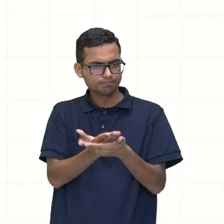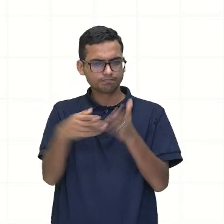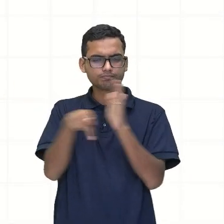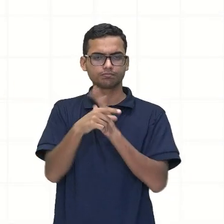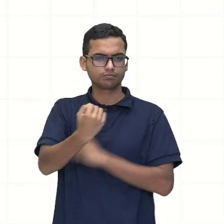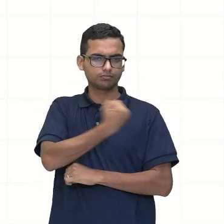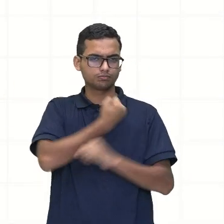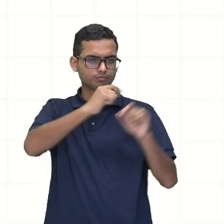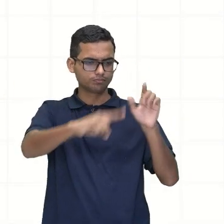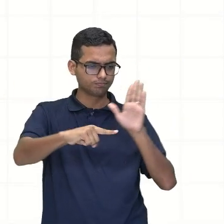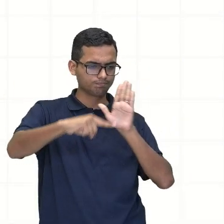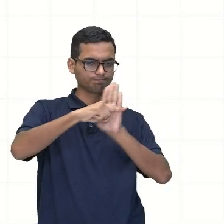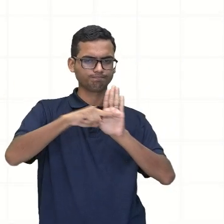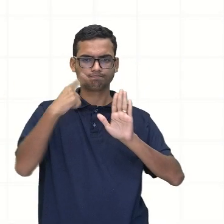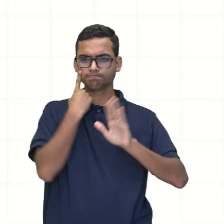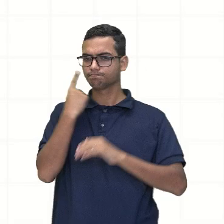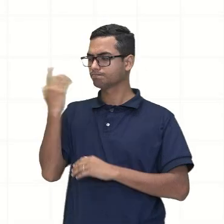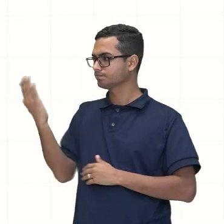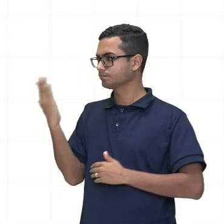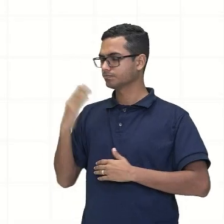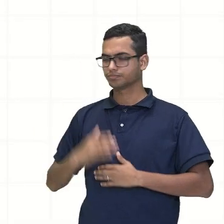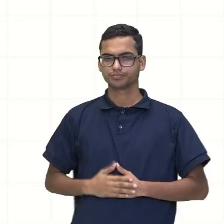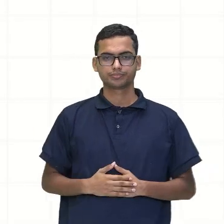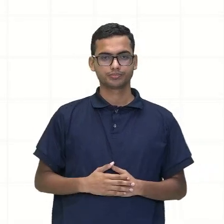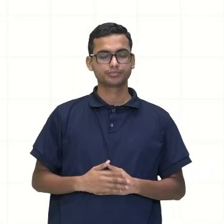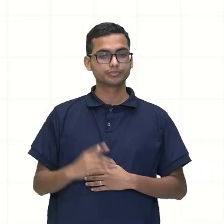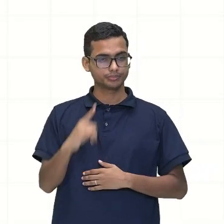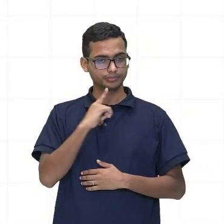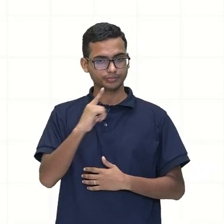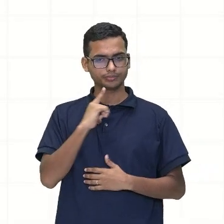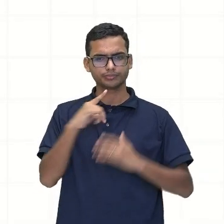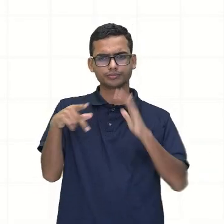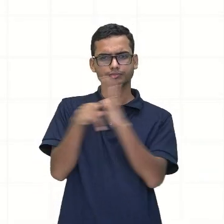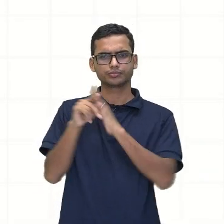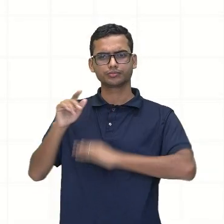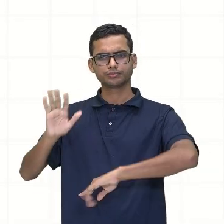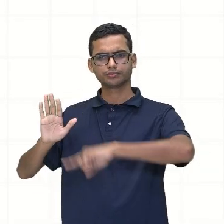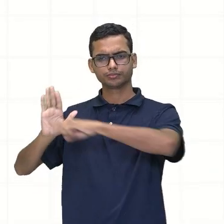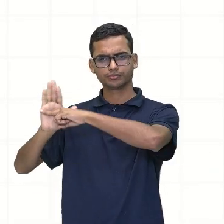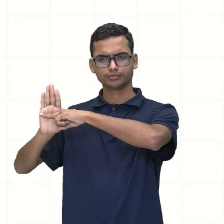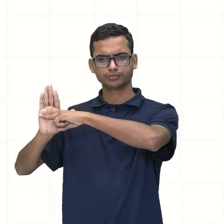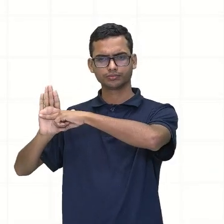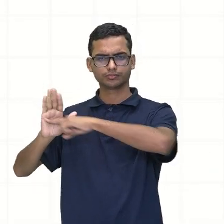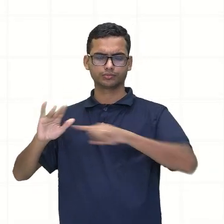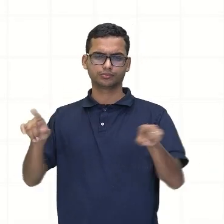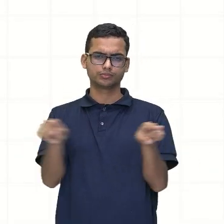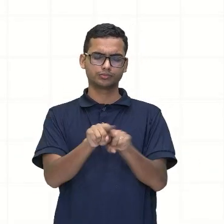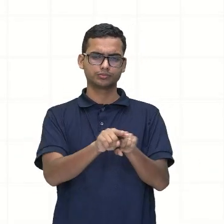negativos, né, é exatamente o que tem um sinal de menos na frente, e os nossos números